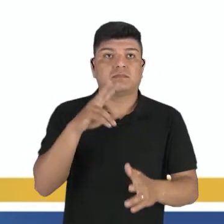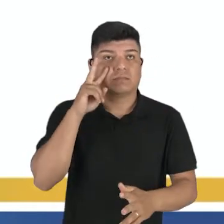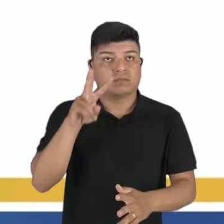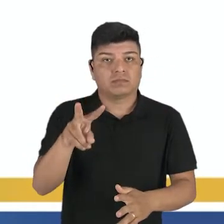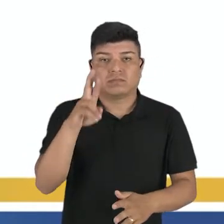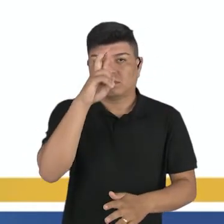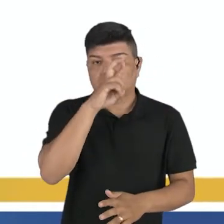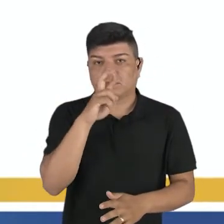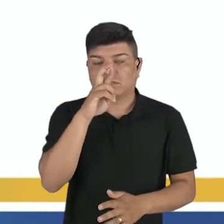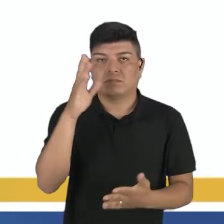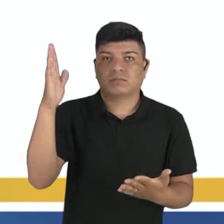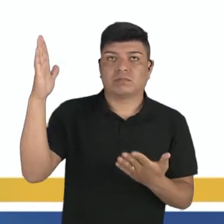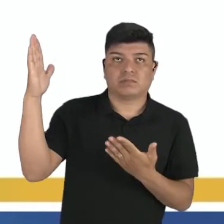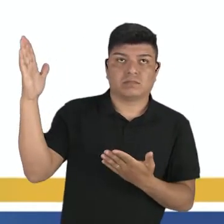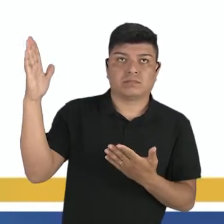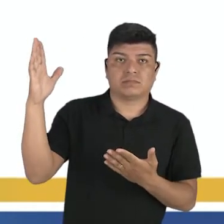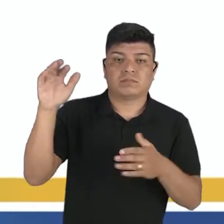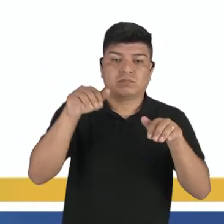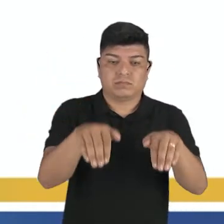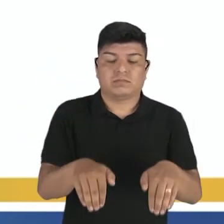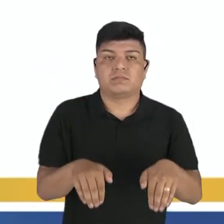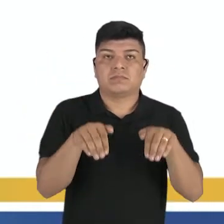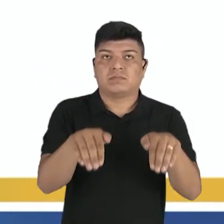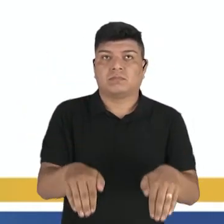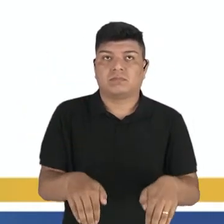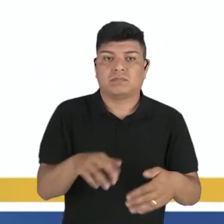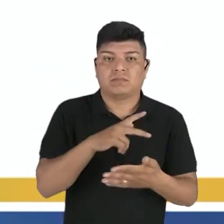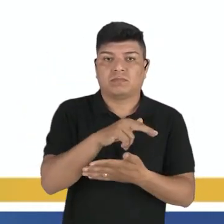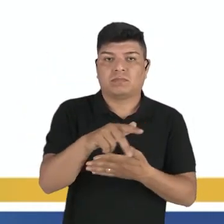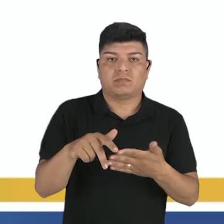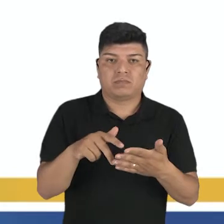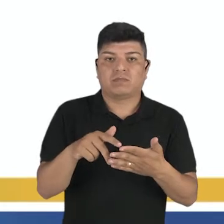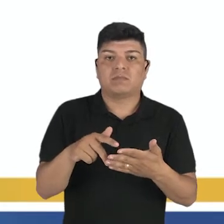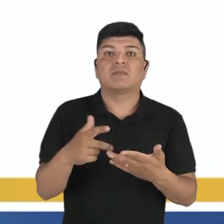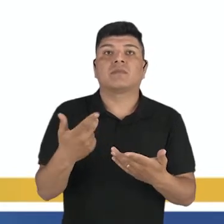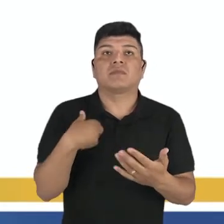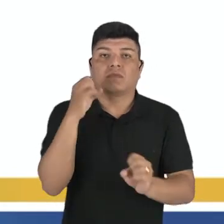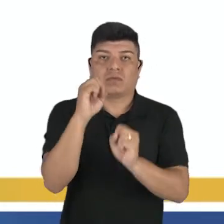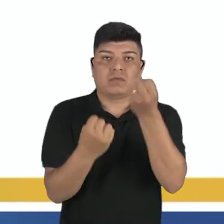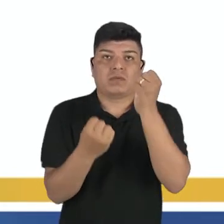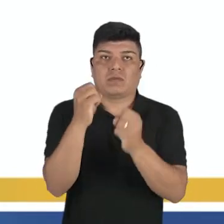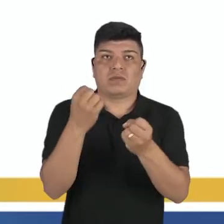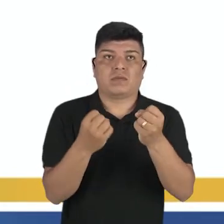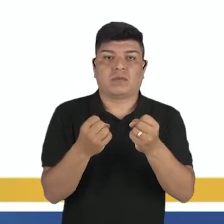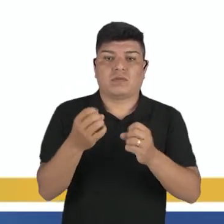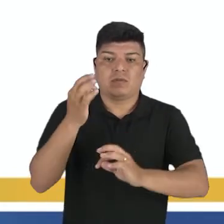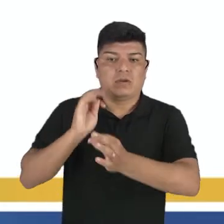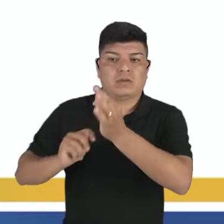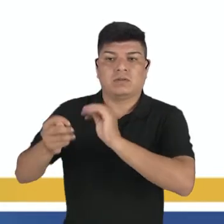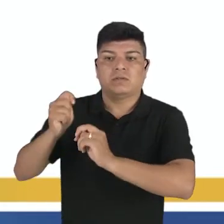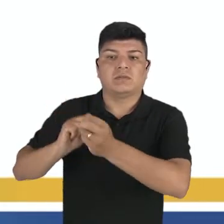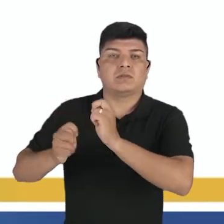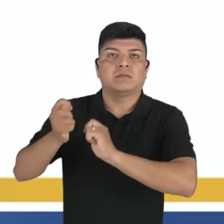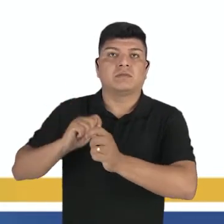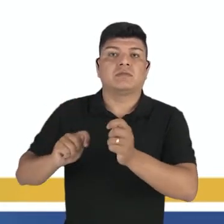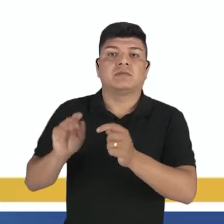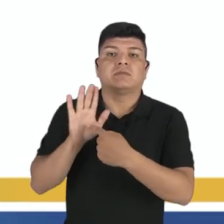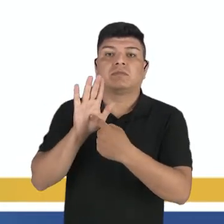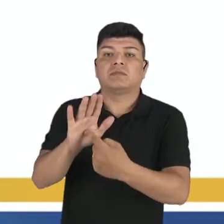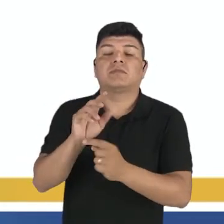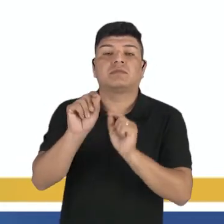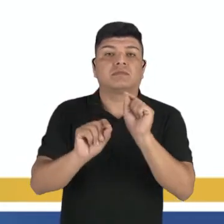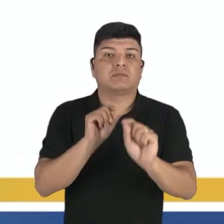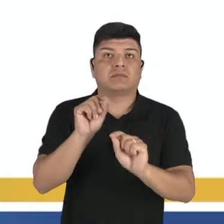vocês podem observar aí, lá na Austrália, o diversificado parque industrial impulsa a economia nacional, ele vai se destacar em